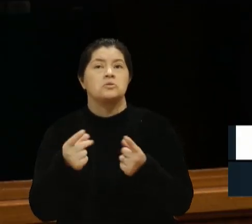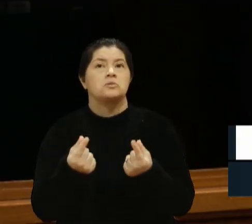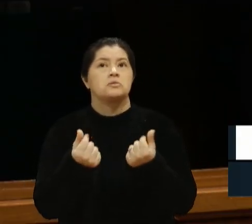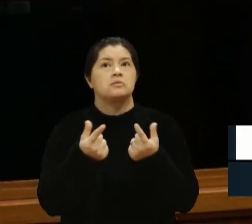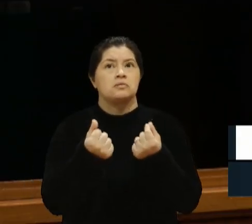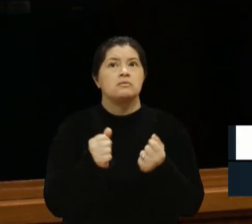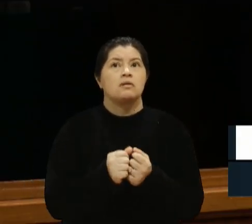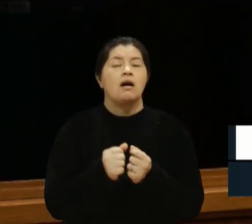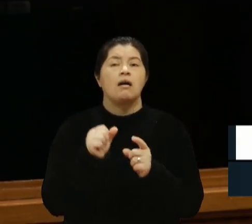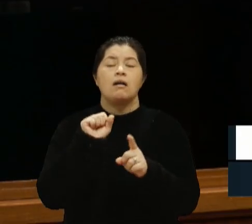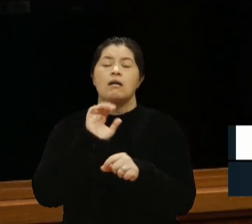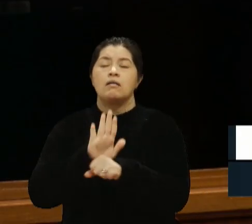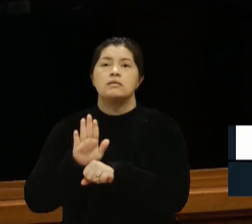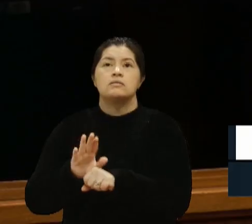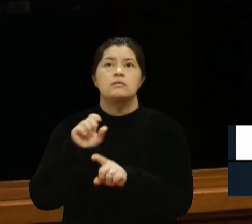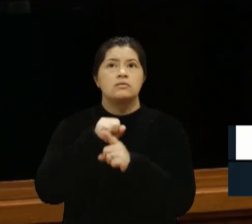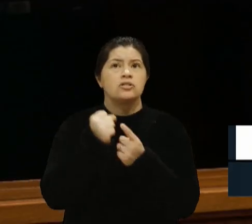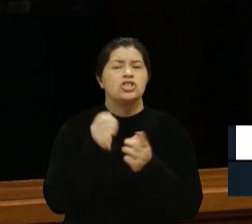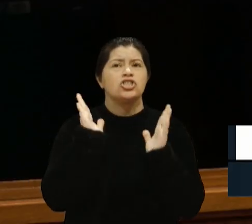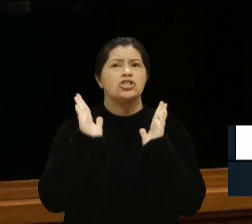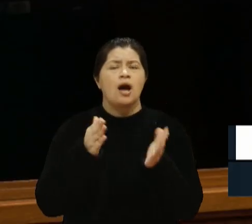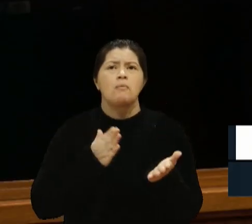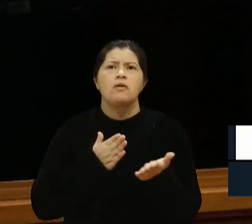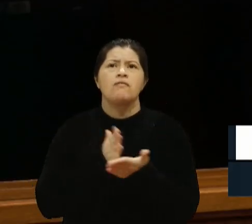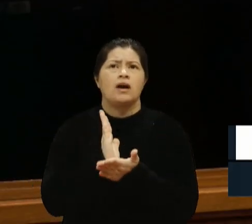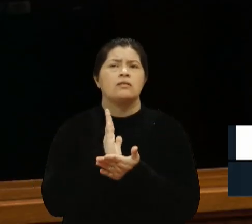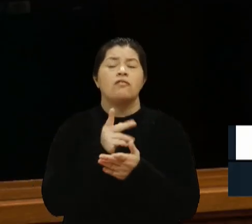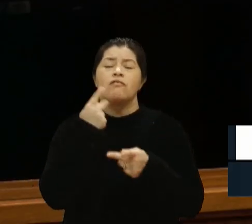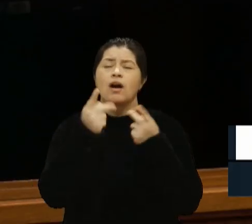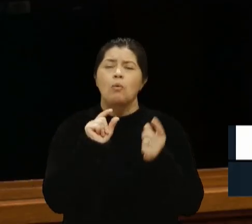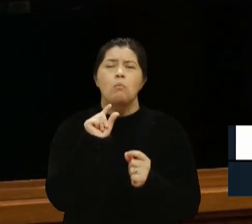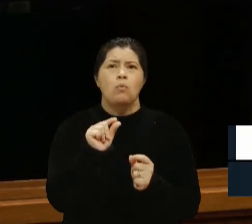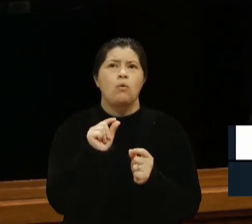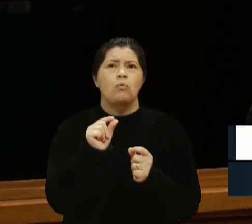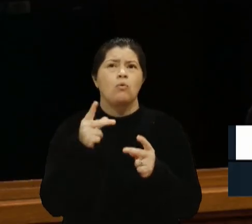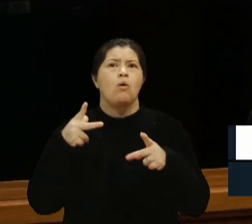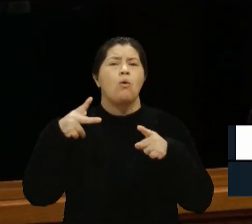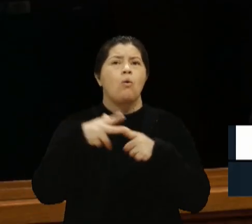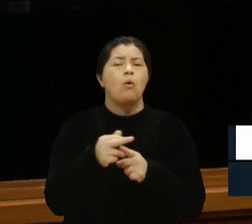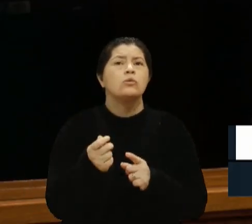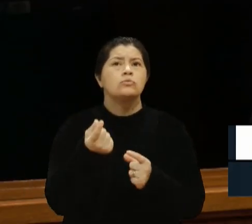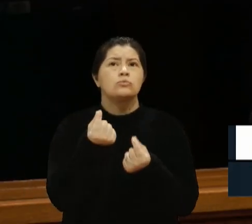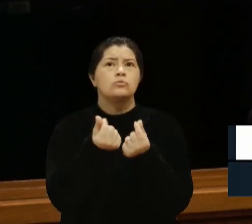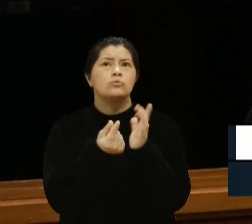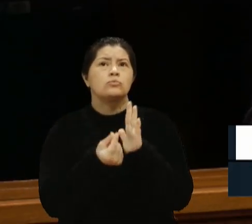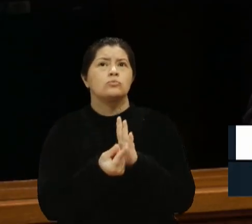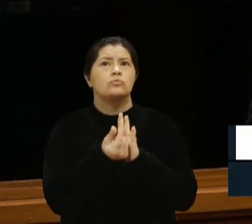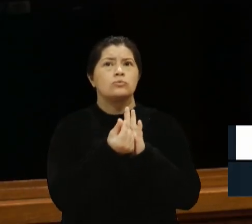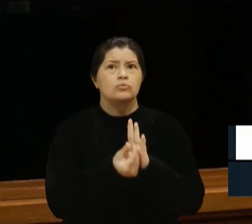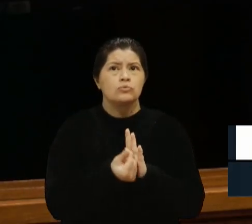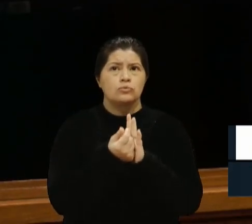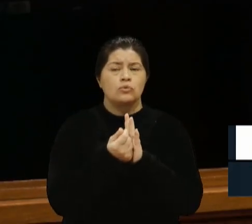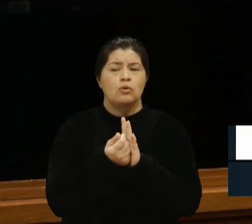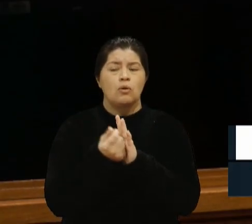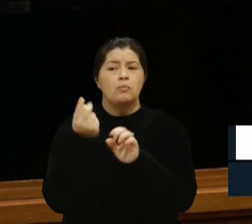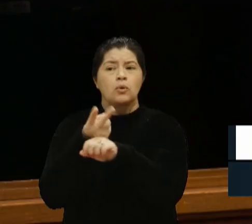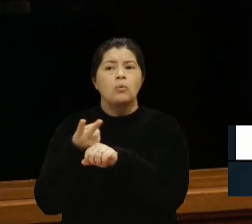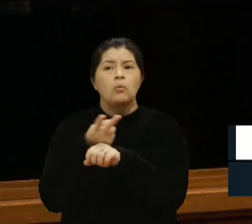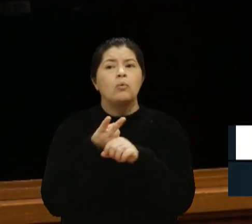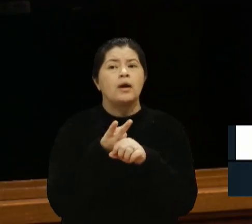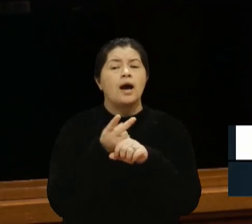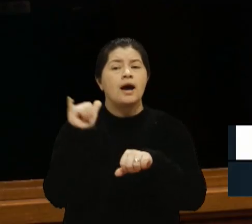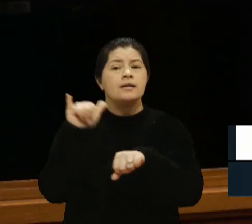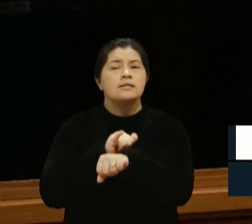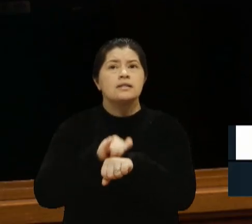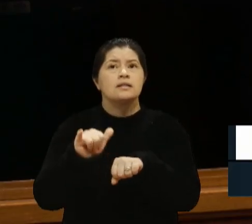da Assistência, que já estava aprovado. Queria que tu falasse sobre os cortes orçamentários e para que a gente possa buscar alternativas, porque